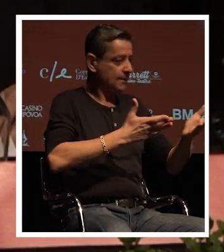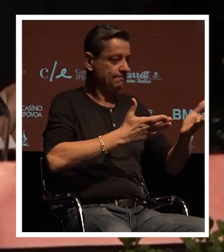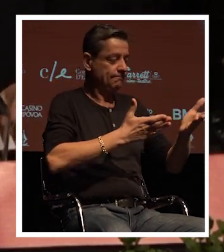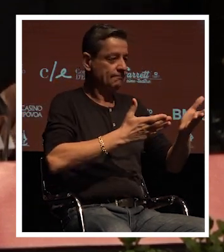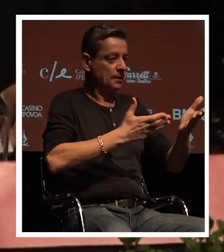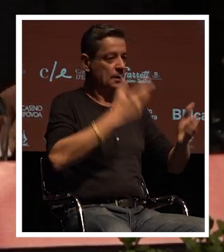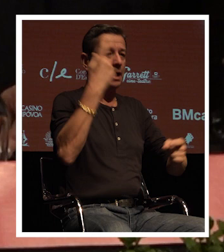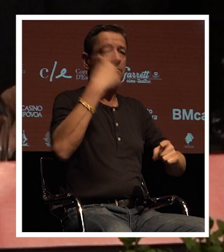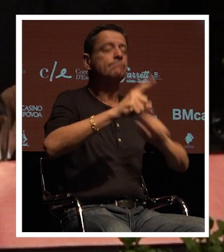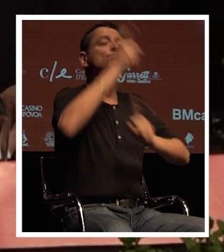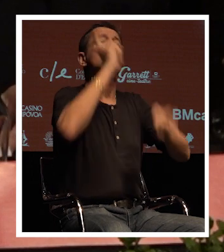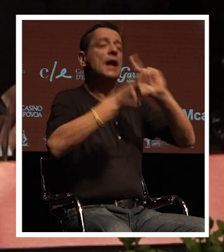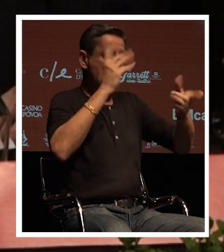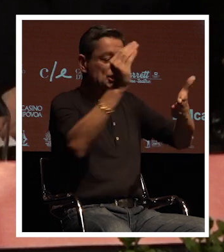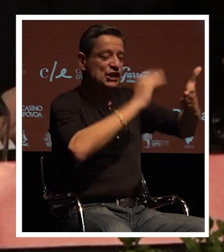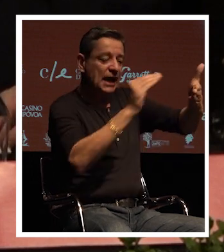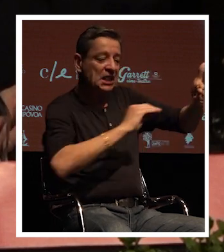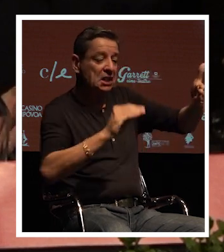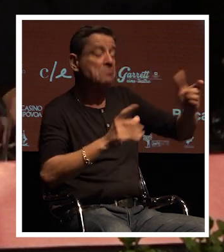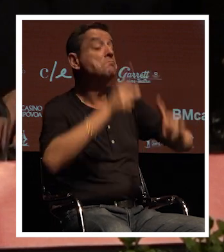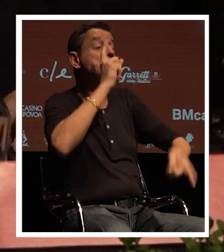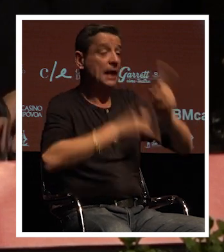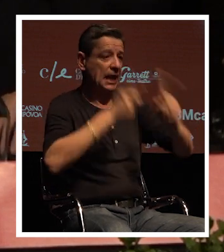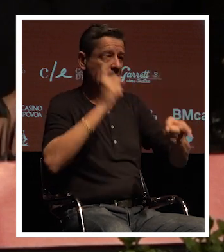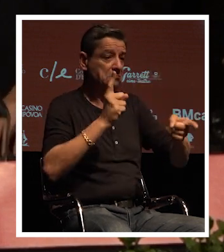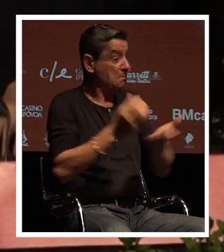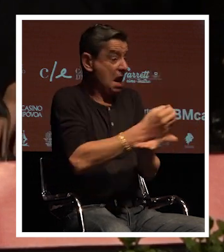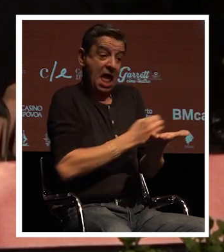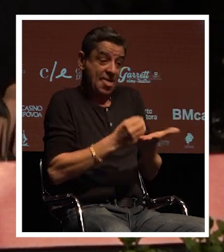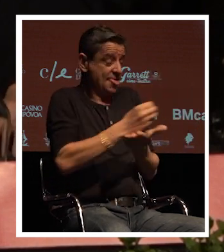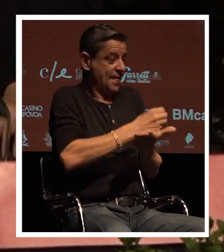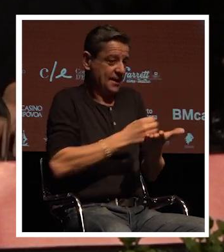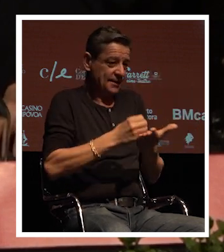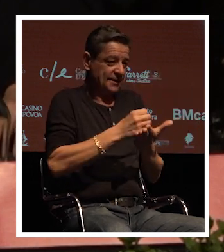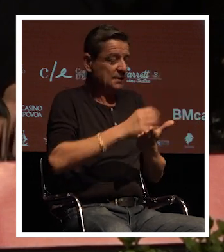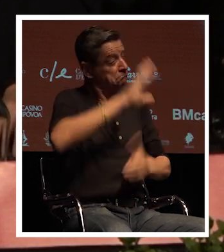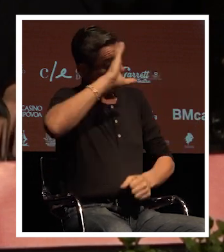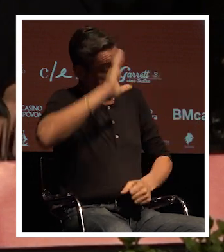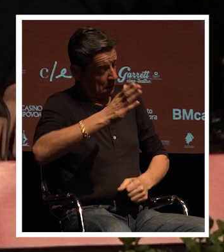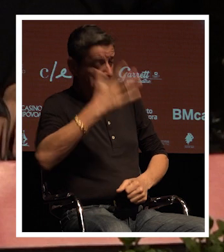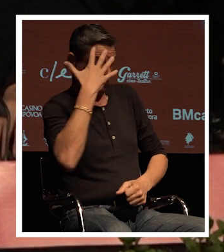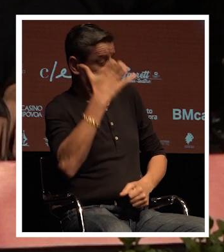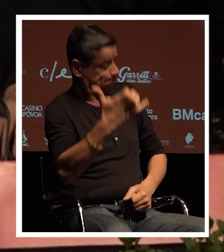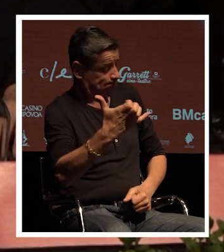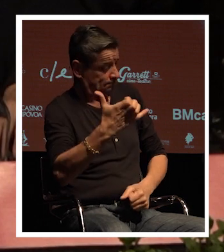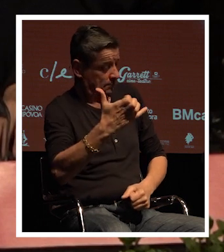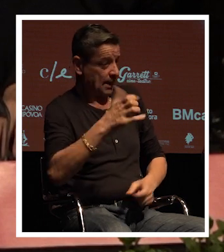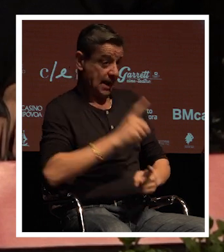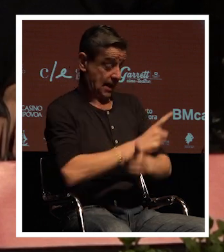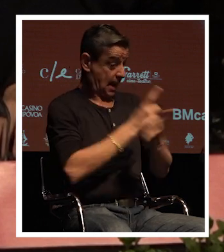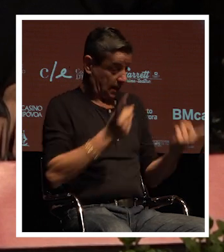para que serve a escrita e se não servir para nada sabem bem